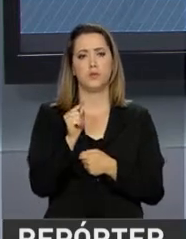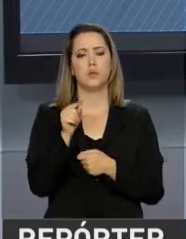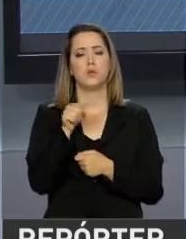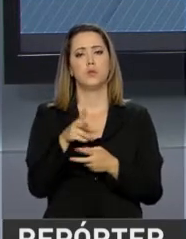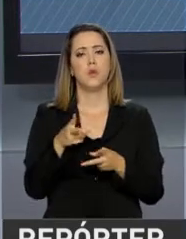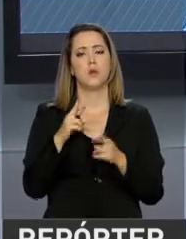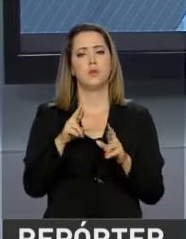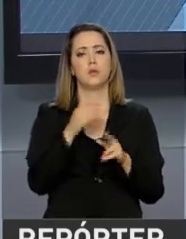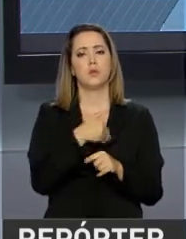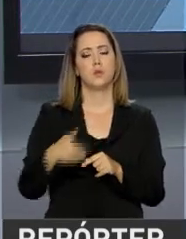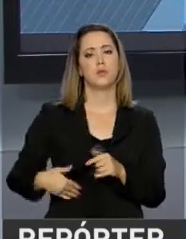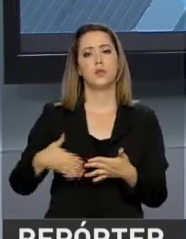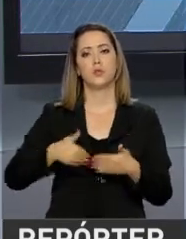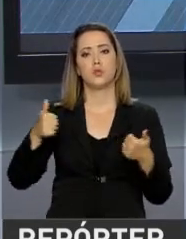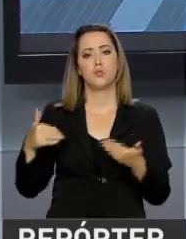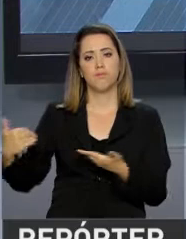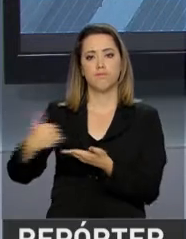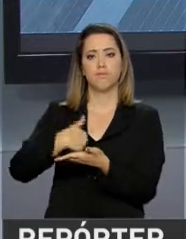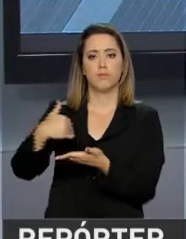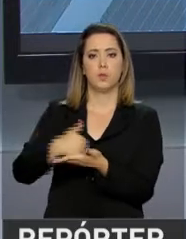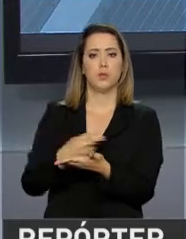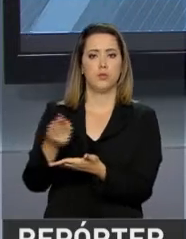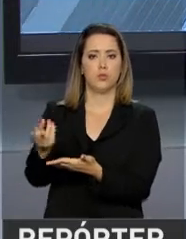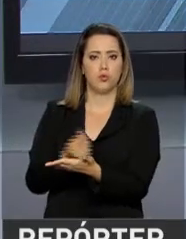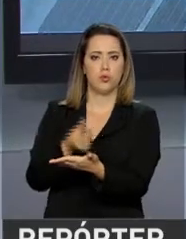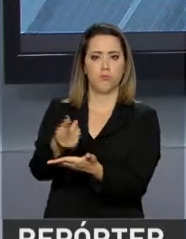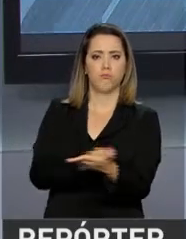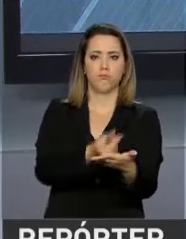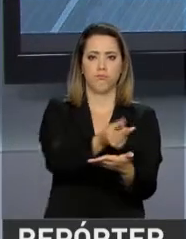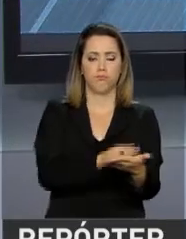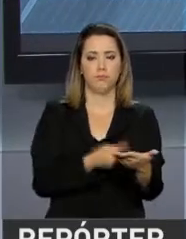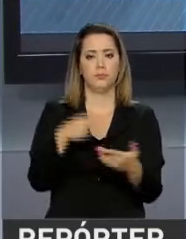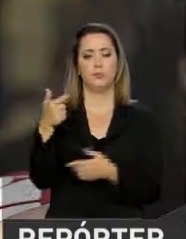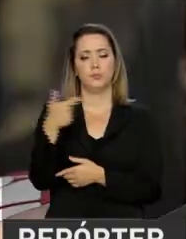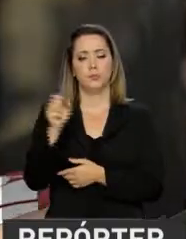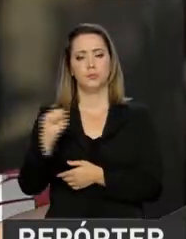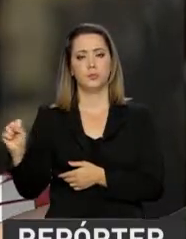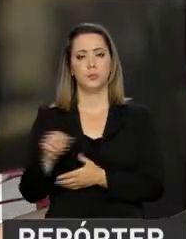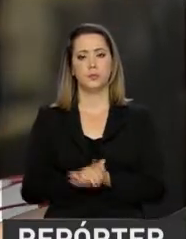expectativa do governo de melhora na arrecadação do país neste segundo semestre